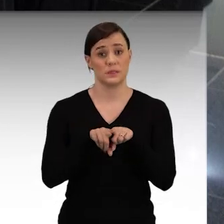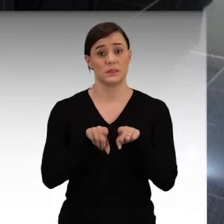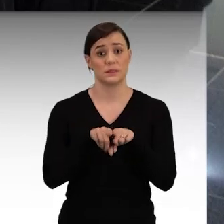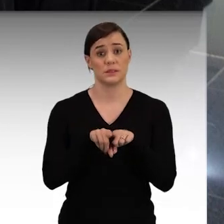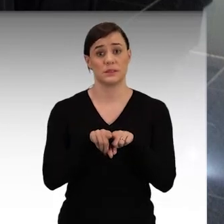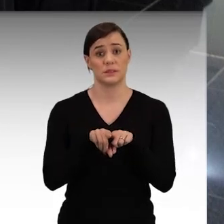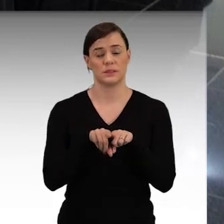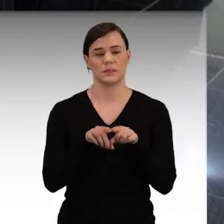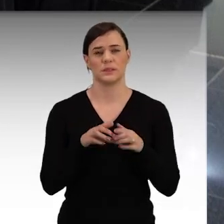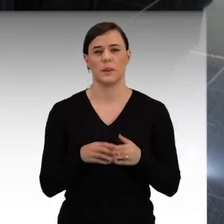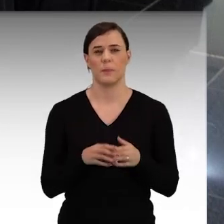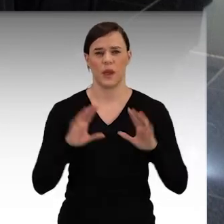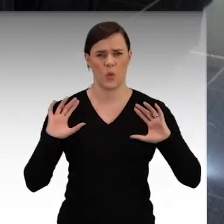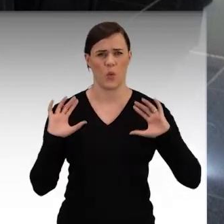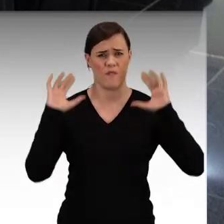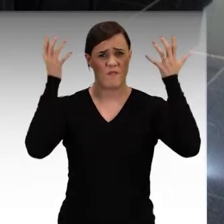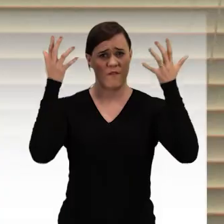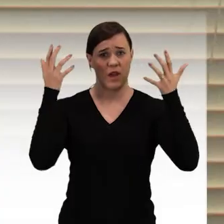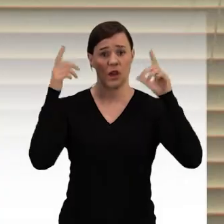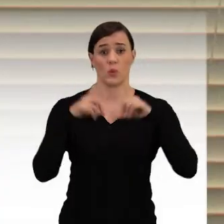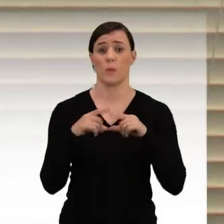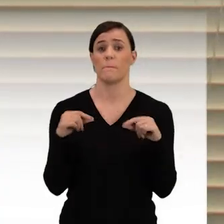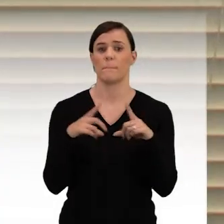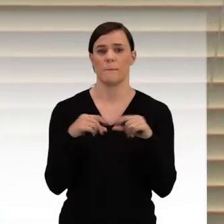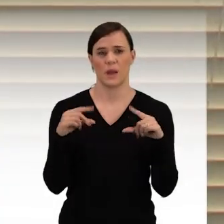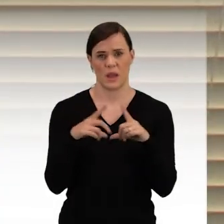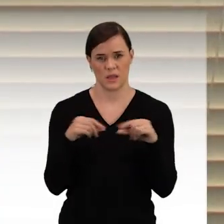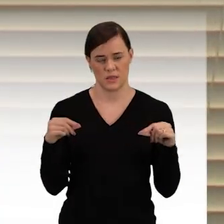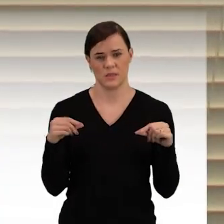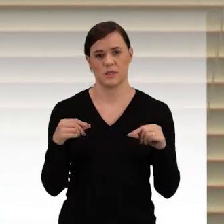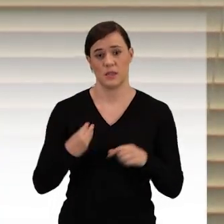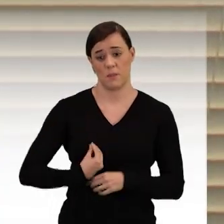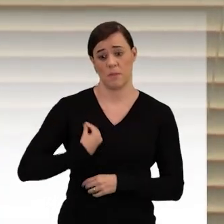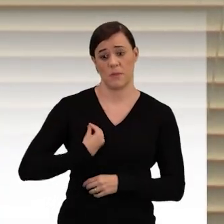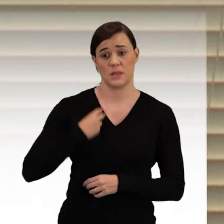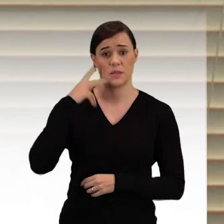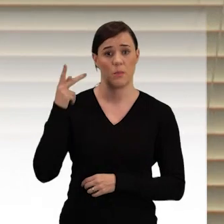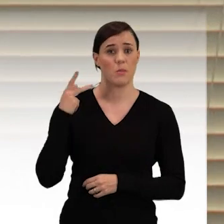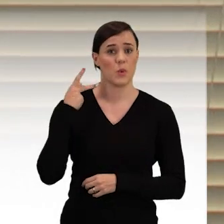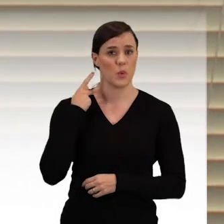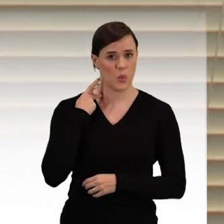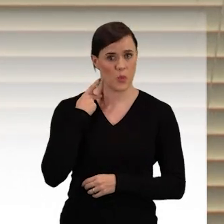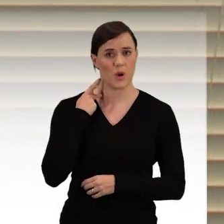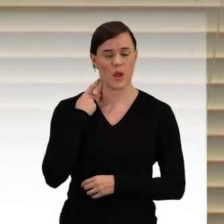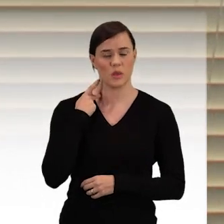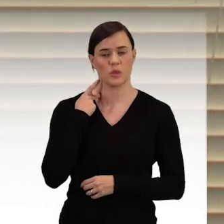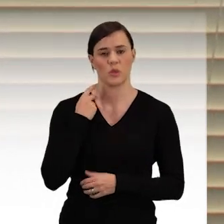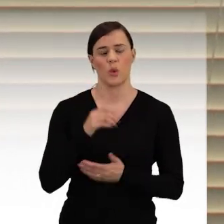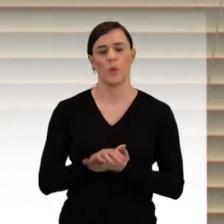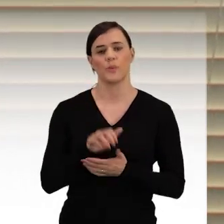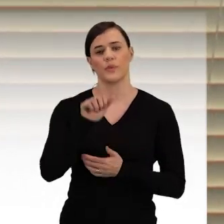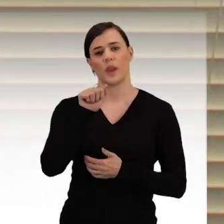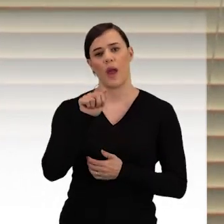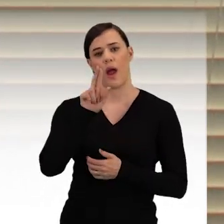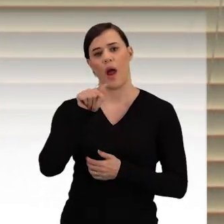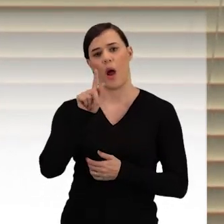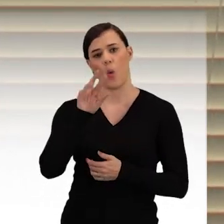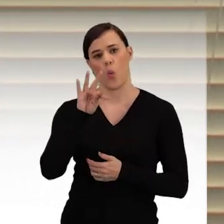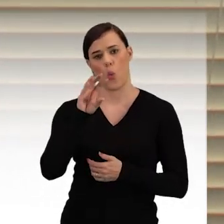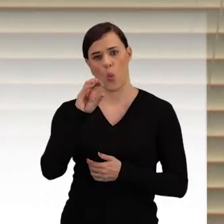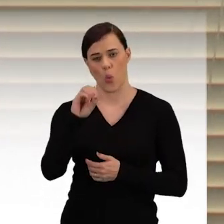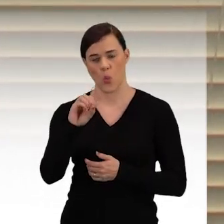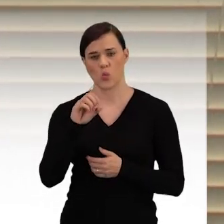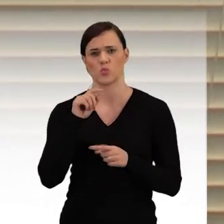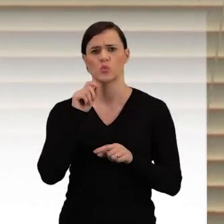foi destacado no evento em Brasília, que contou com a presença do Procurador-Geral da República, Augusto Aras, foi